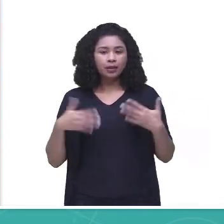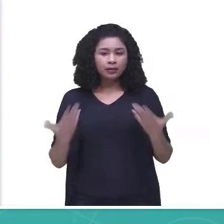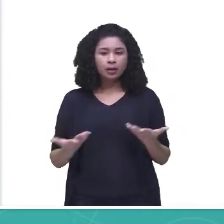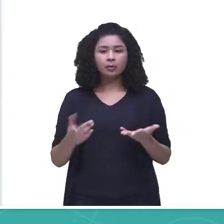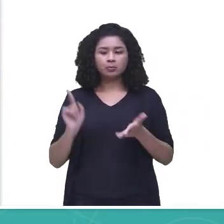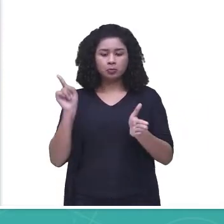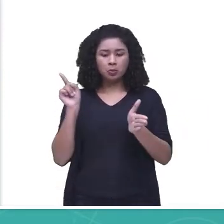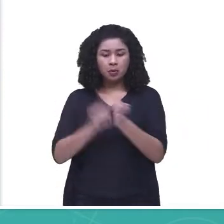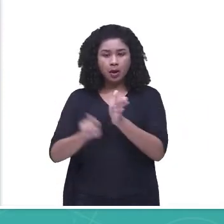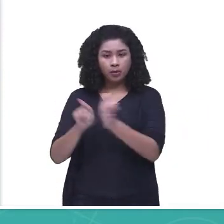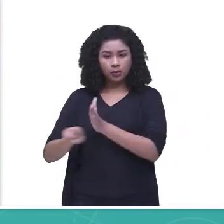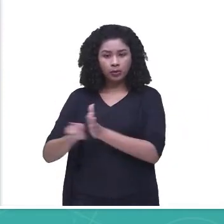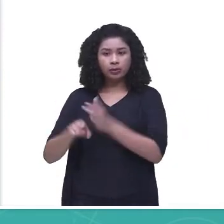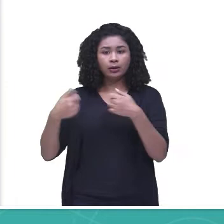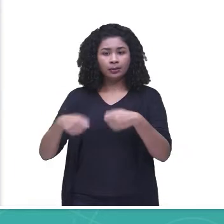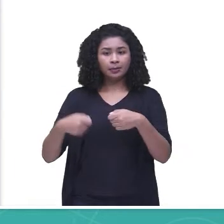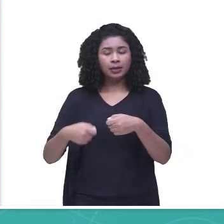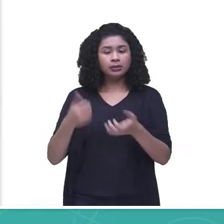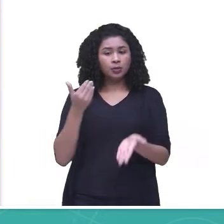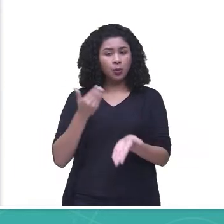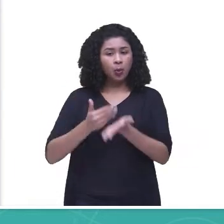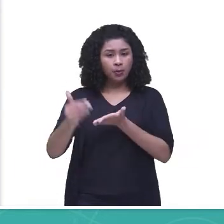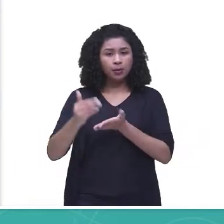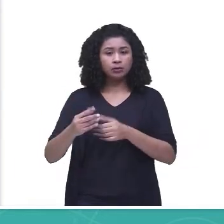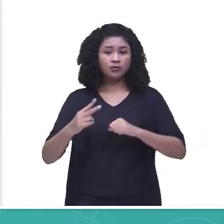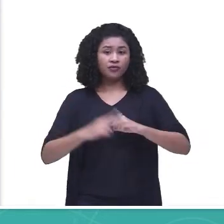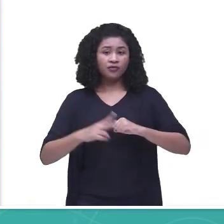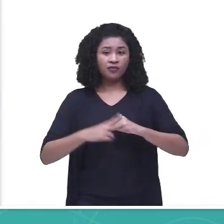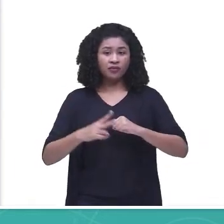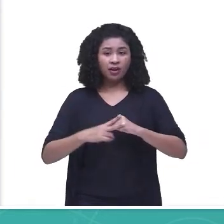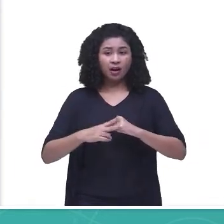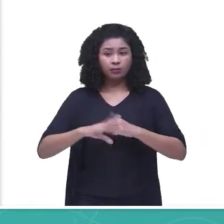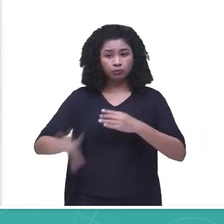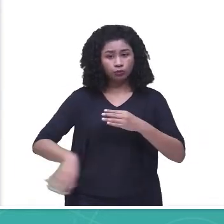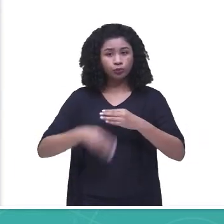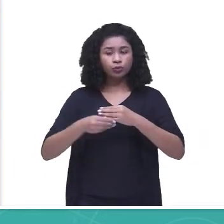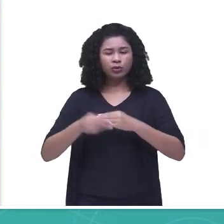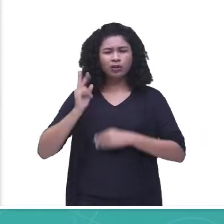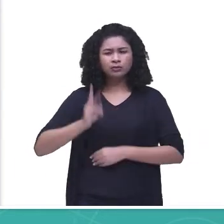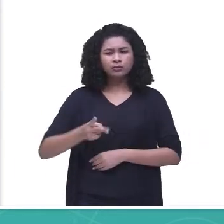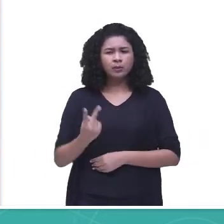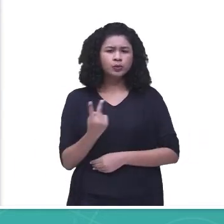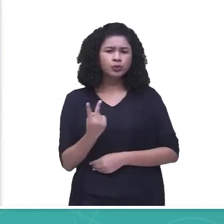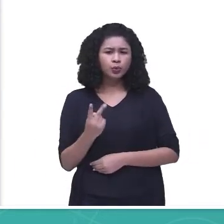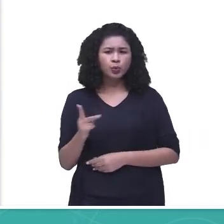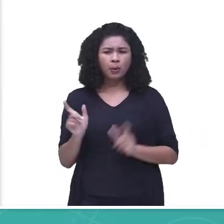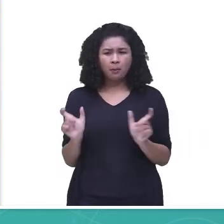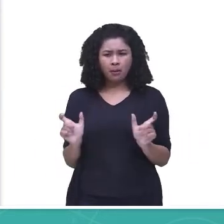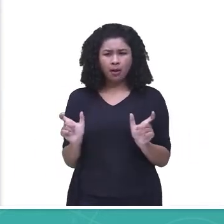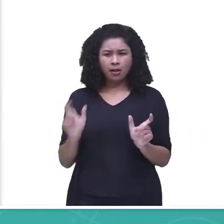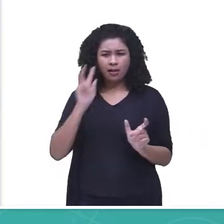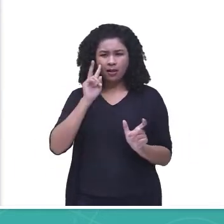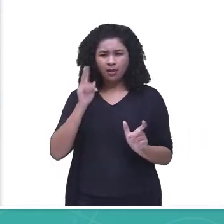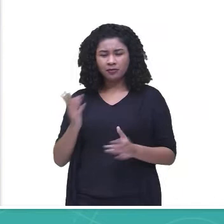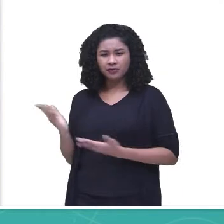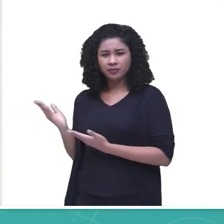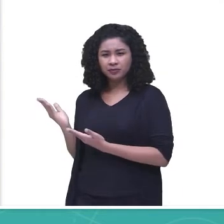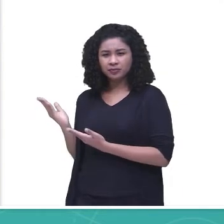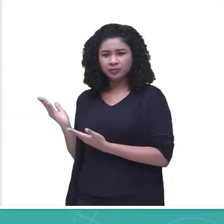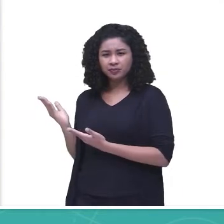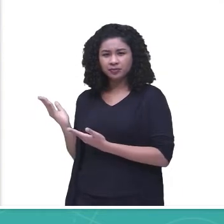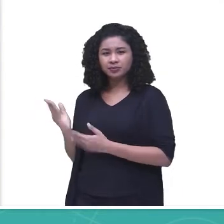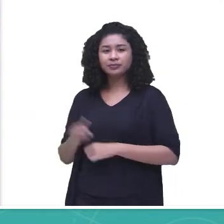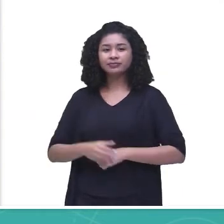pergunta, eu vou precisar sempre de um verbo auxiliar, que em língua inglesa é sempre esses dois aí que vocês estão vendo, o do or does, tá